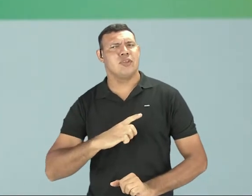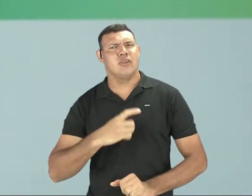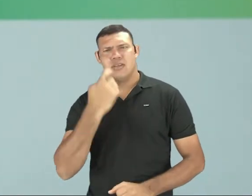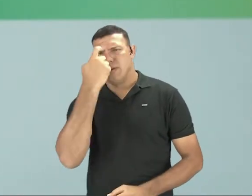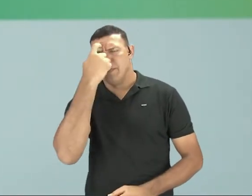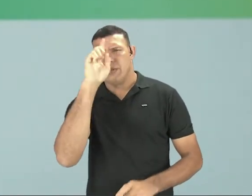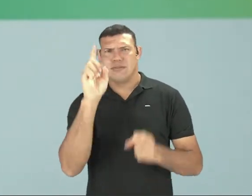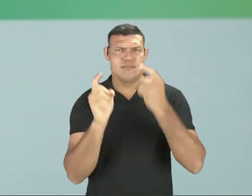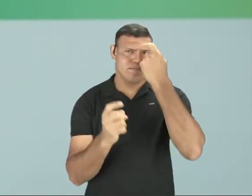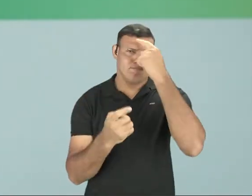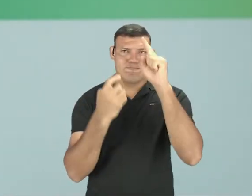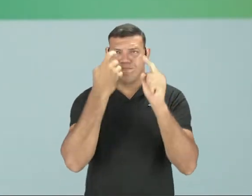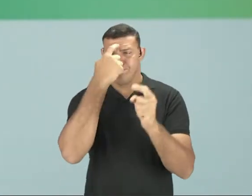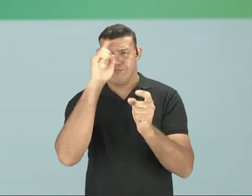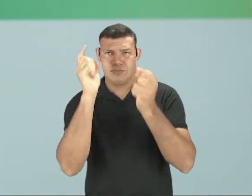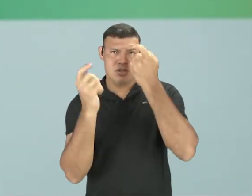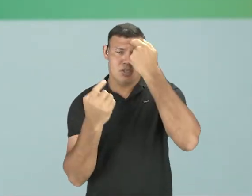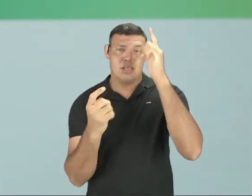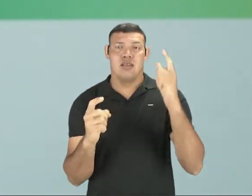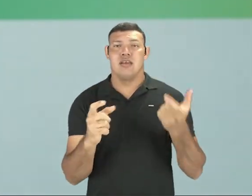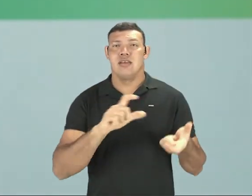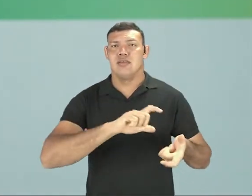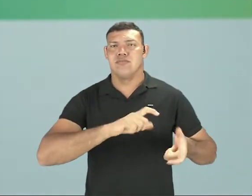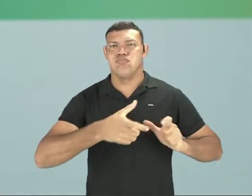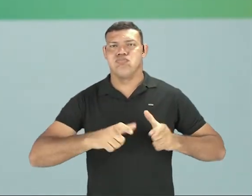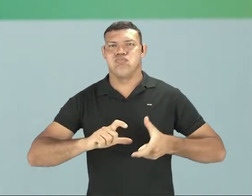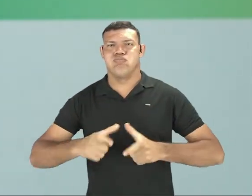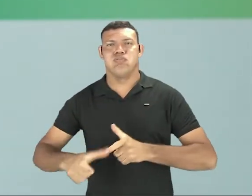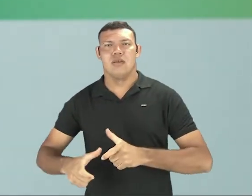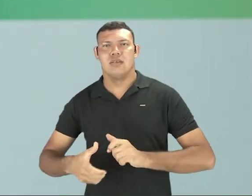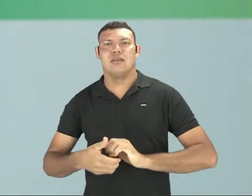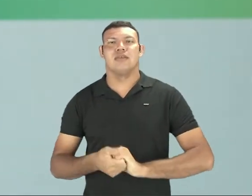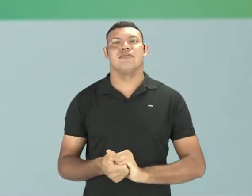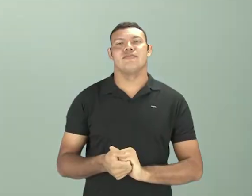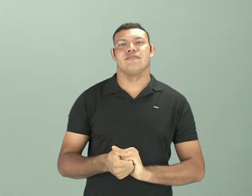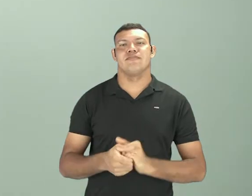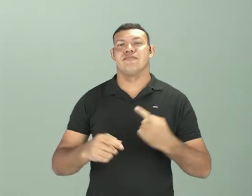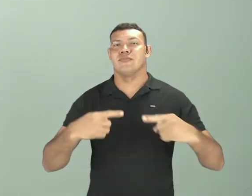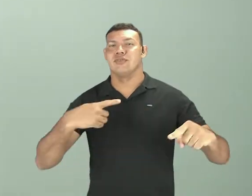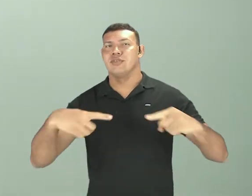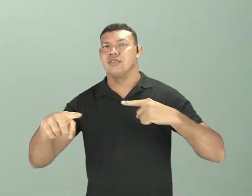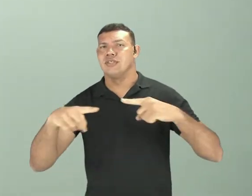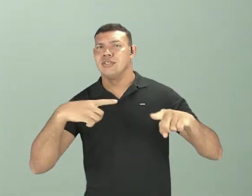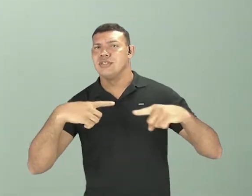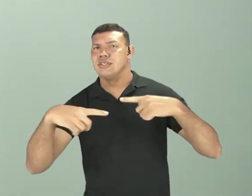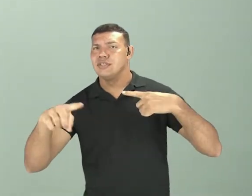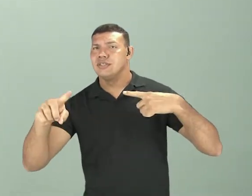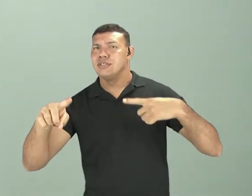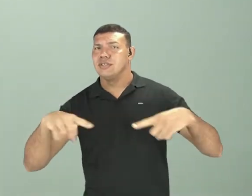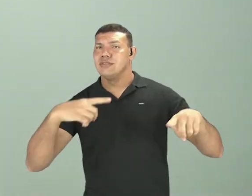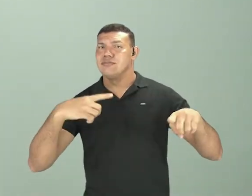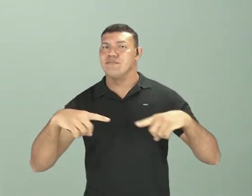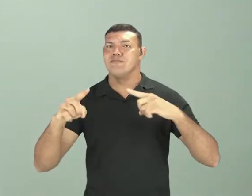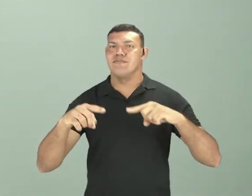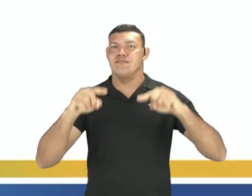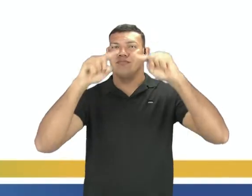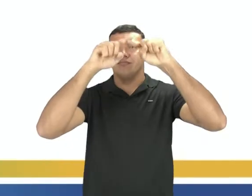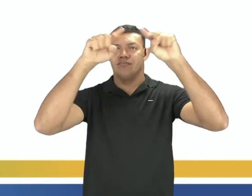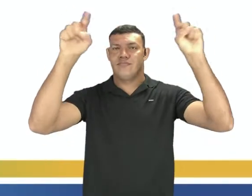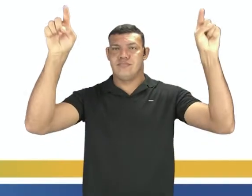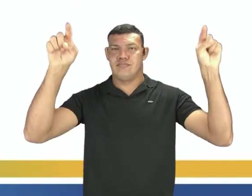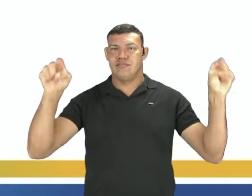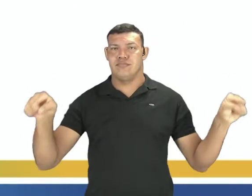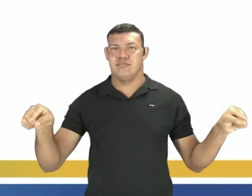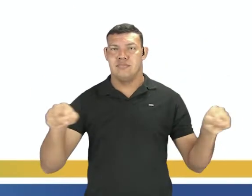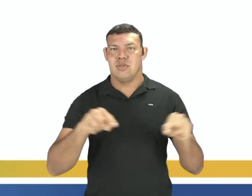de novos símbolos nacionais, né? E aí a gente vem com o hino nacional, a gente vem com a bandeira nacional,